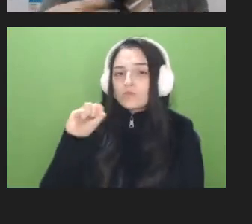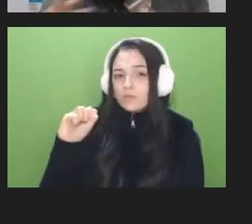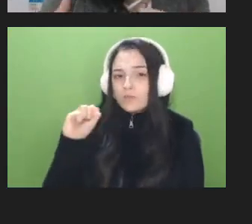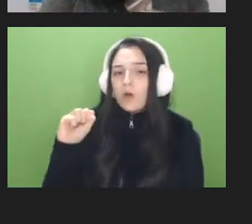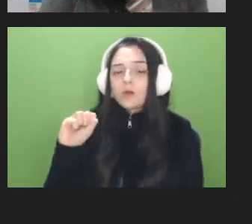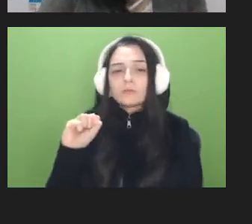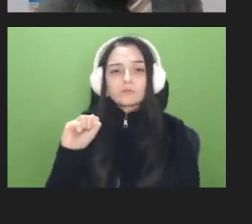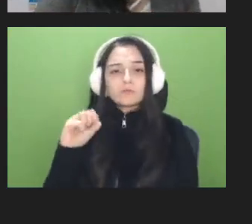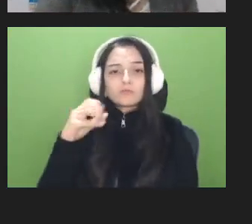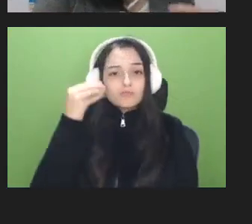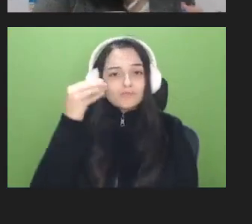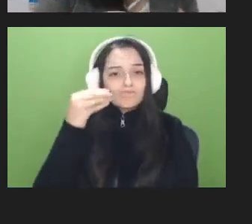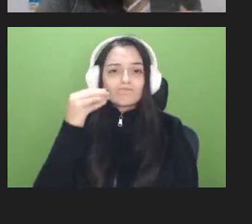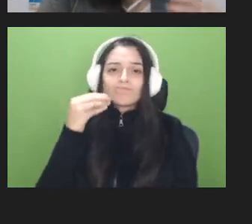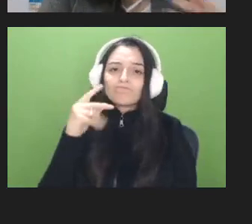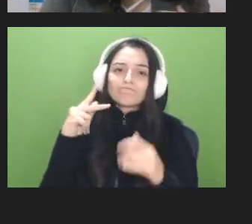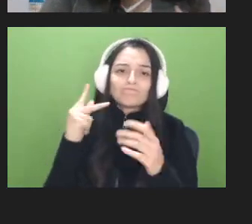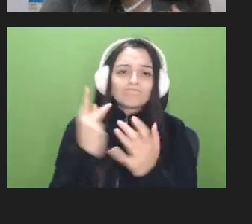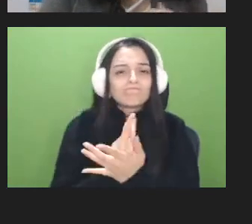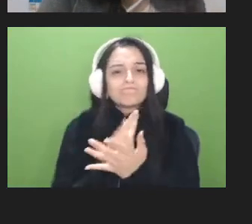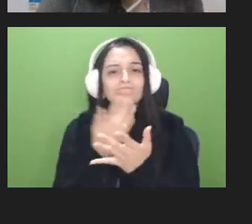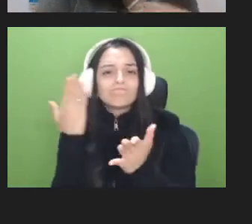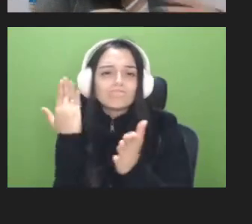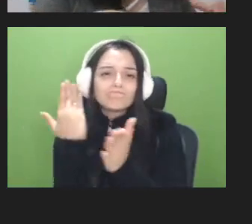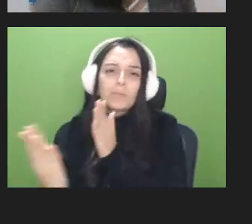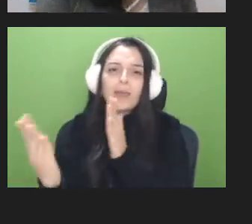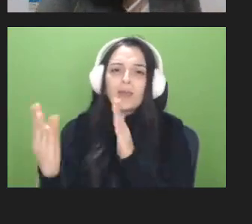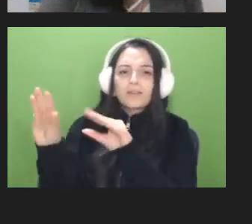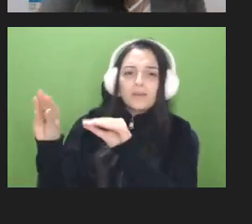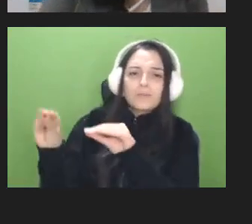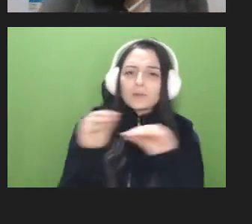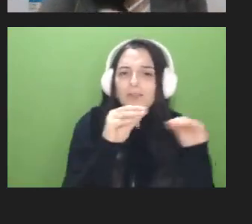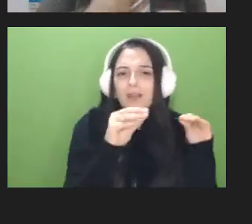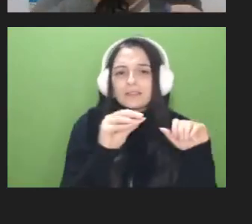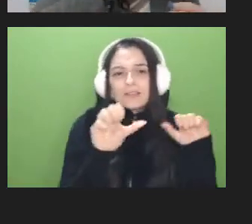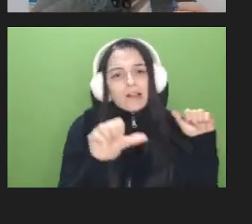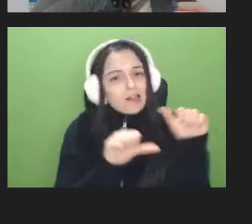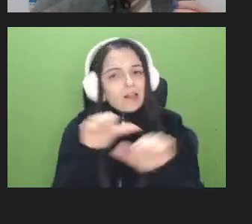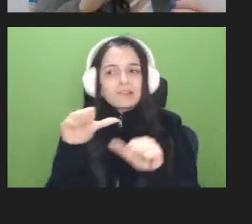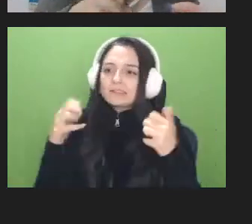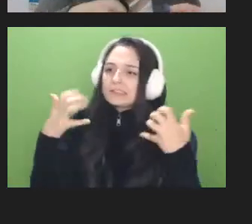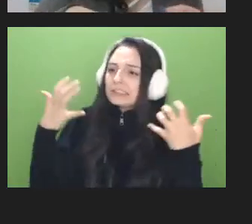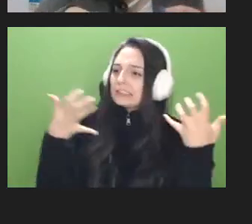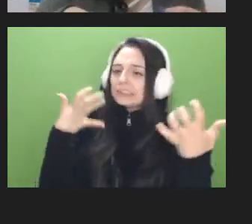situações de frustração, de perda, de mudança, né? Como acontece com todo mundo.